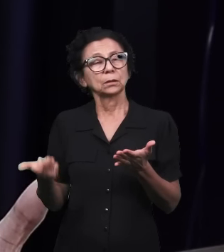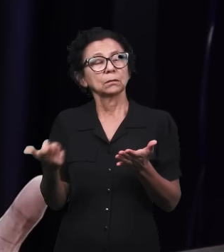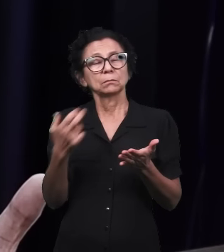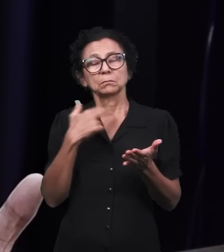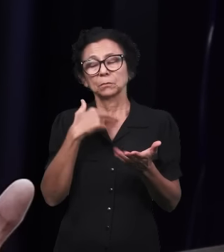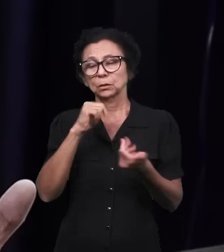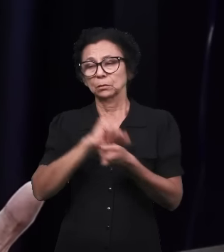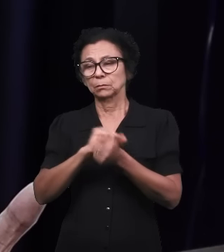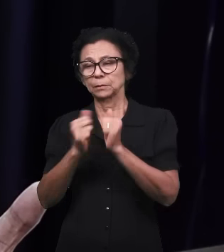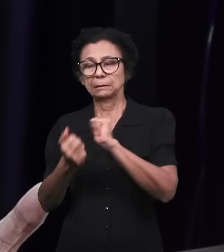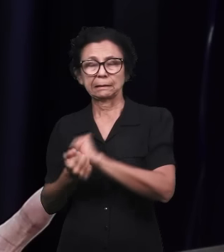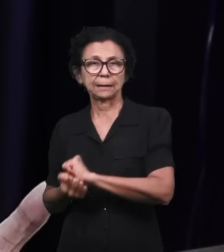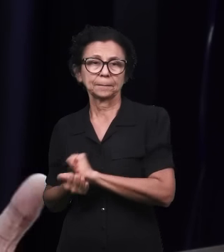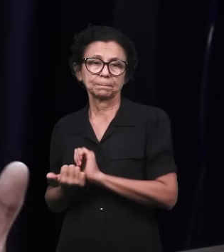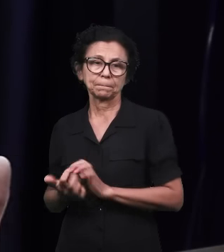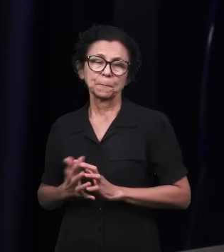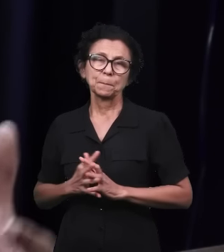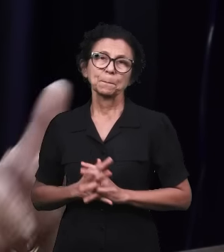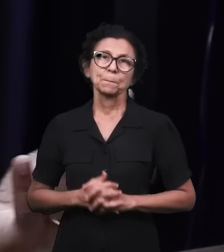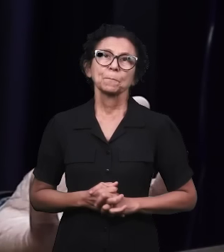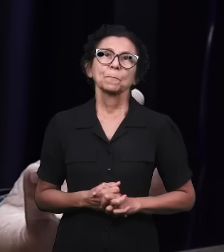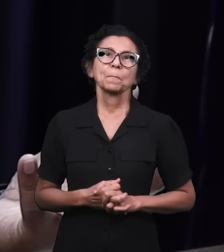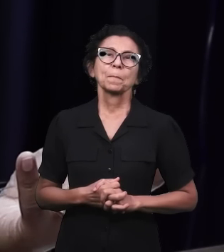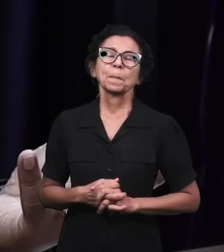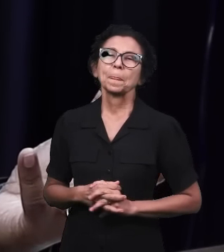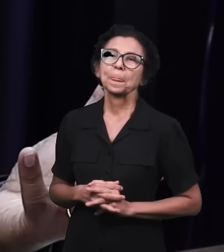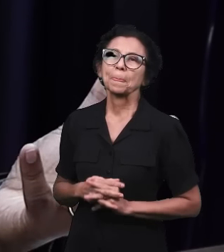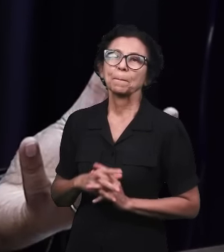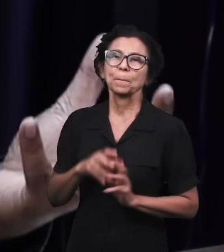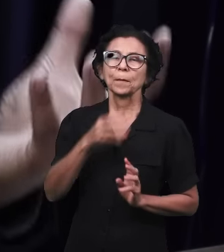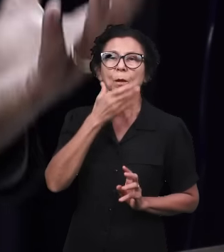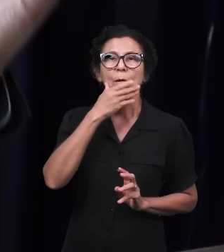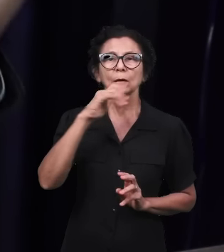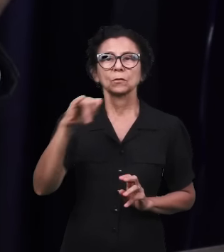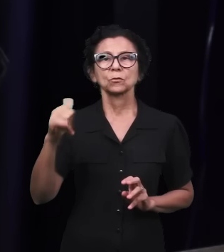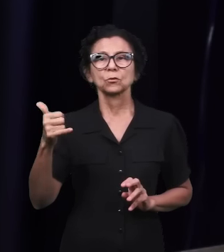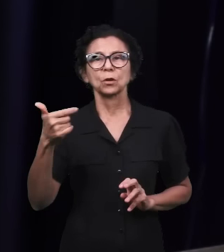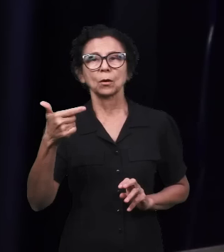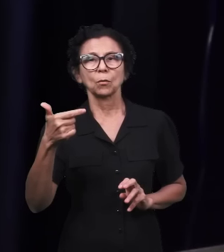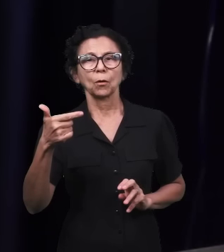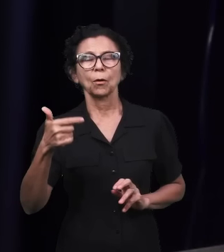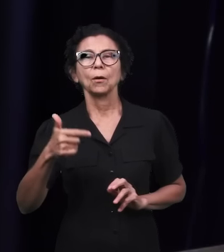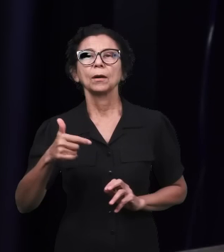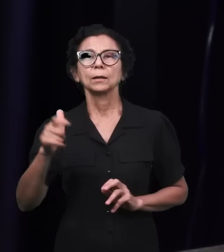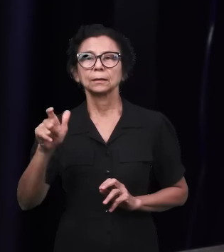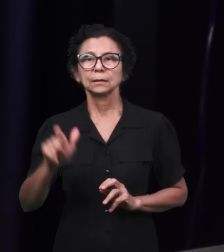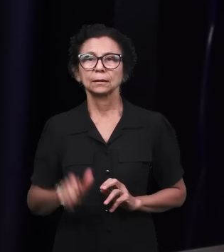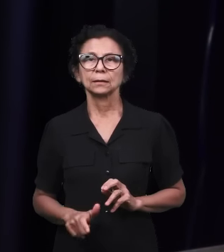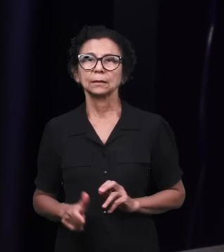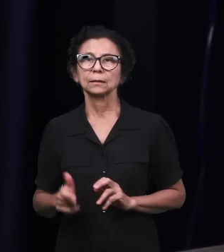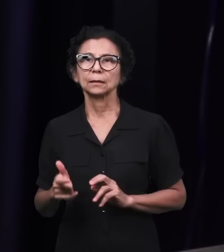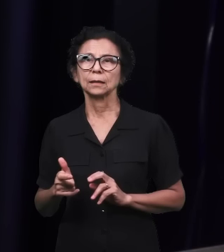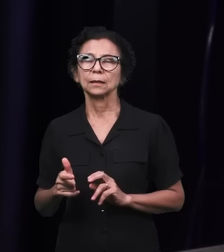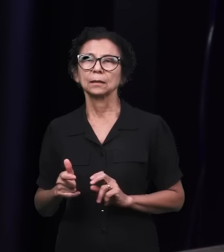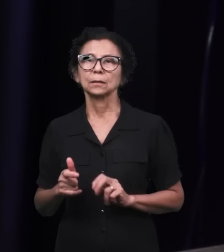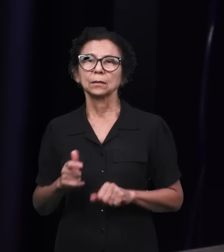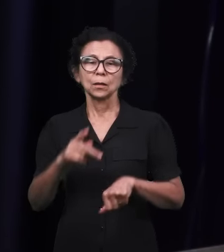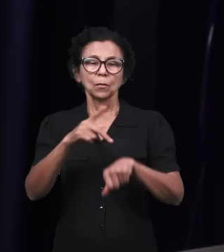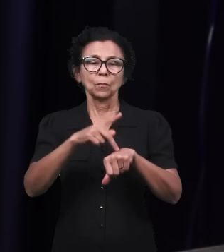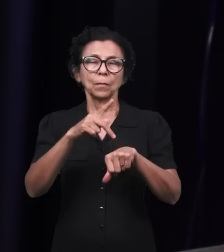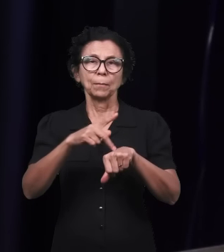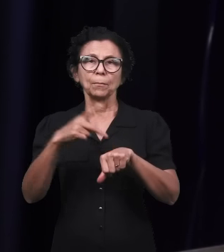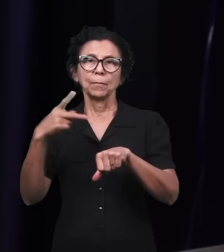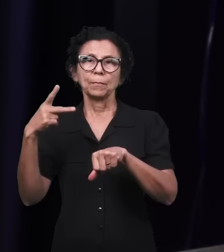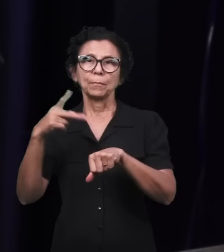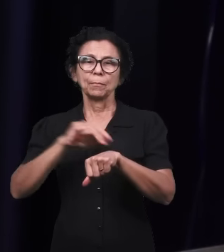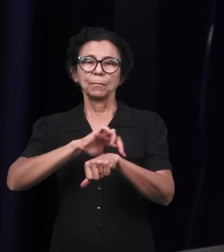tão maravilhoso na vida de Jacó, né, quando ele deita, né, e deita sobre a pedra. Ali tem